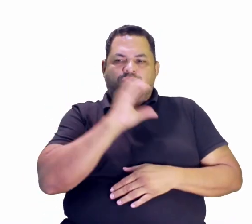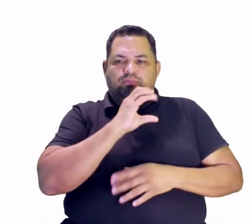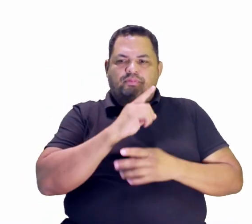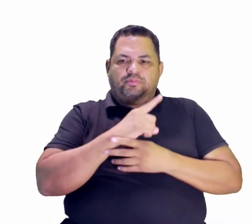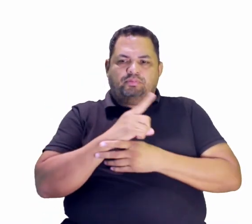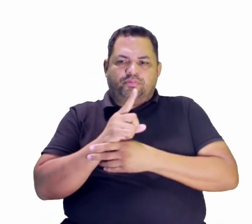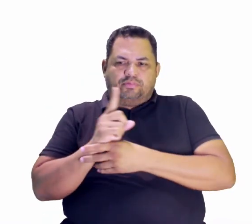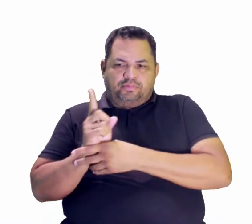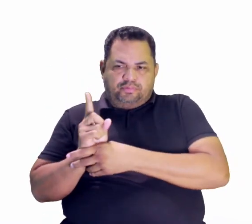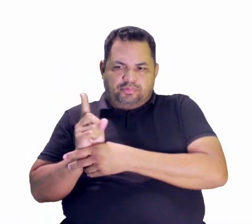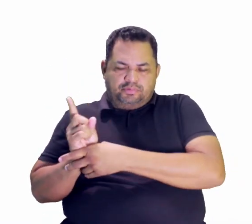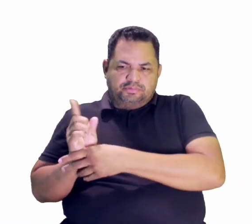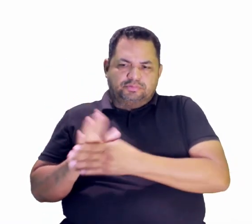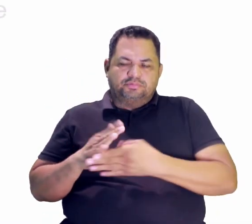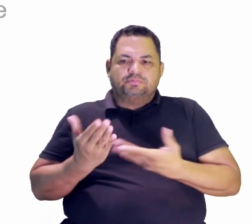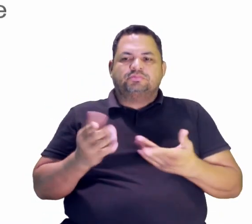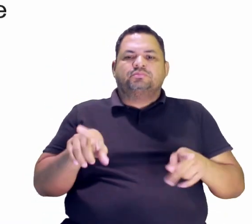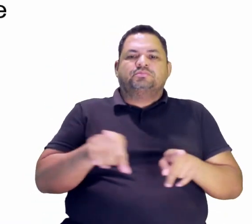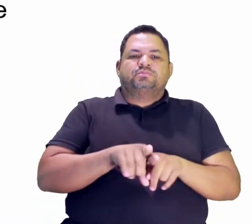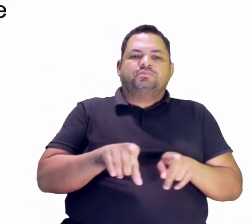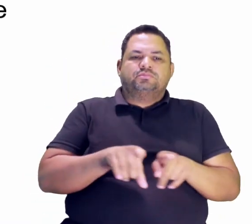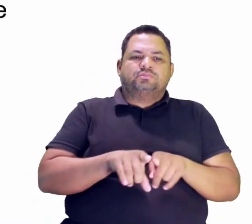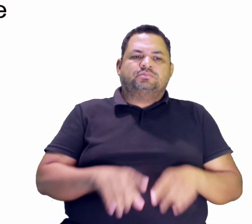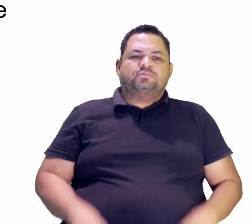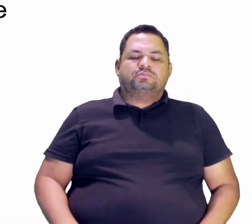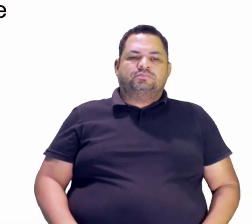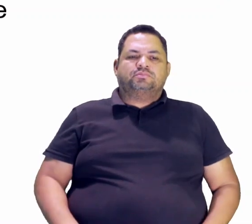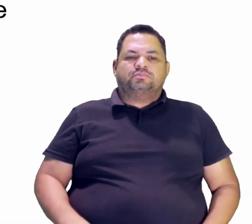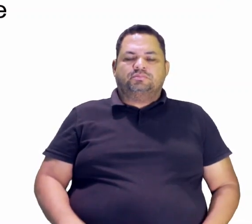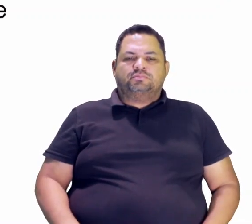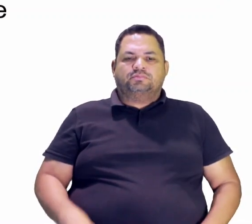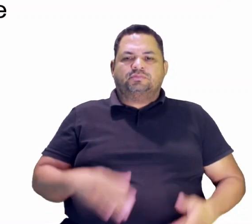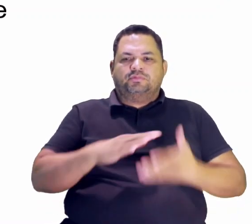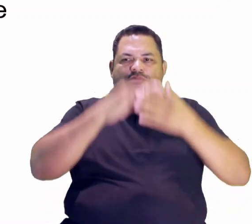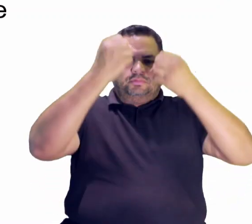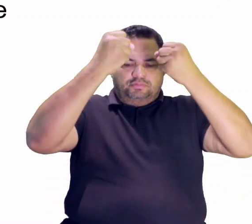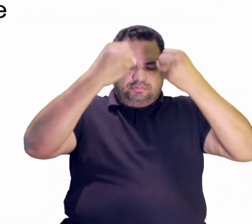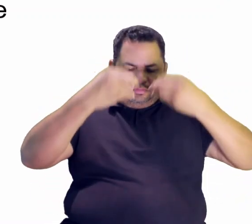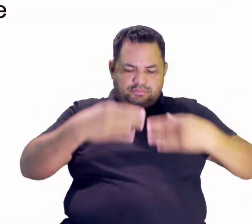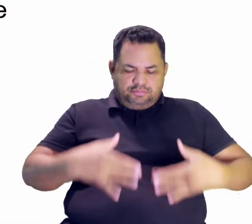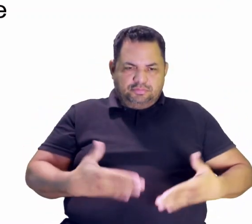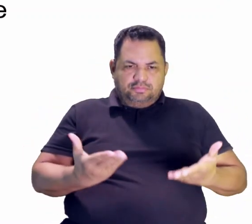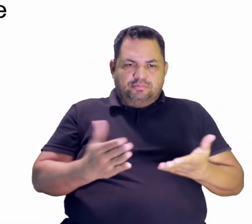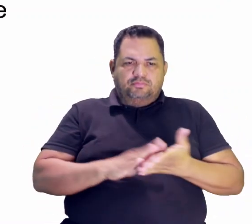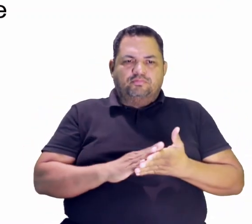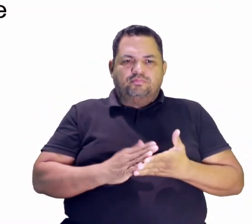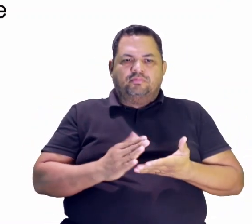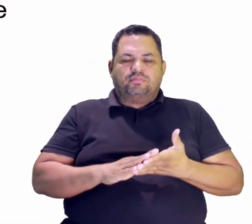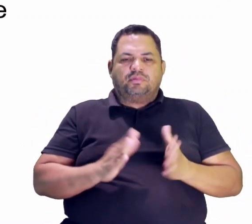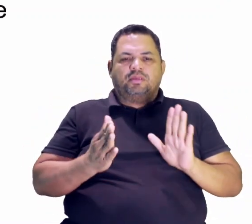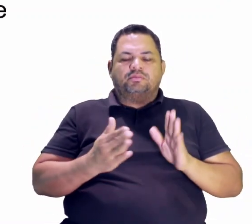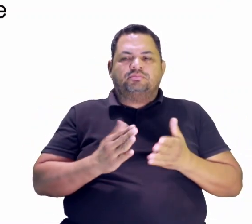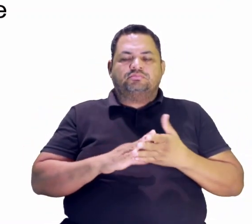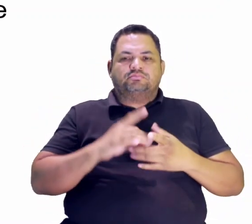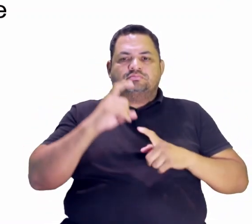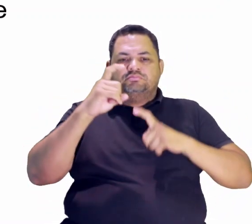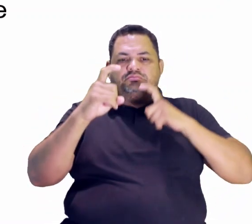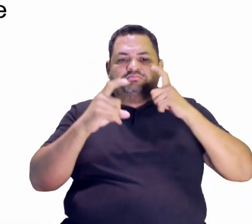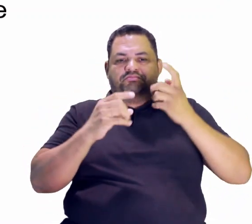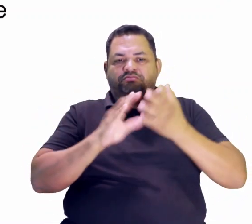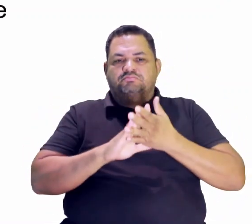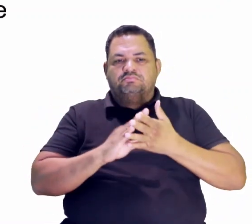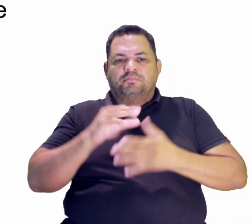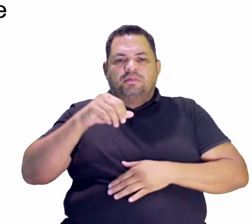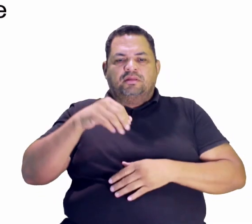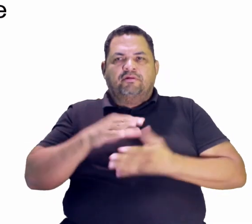falamos muito sobre ela, mas é uma grandeza vetorial. Vamos tratar ela como grandeza vetorial, porque antes não preocupamos muito, falando de velocidade